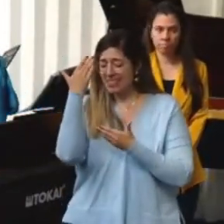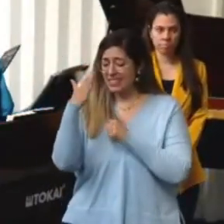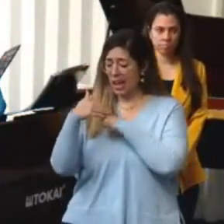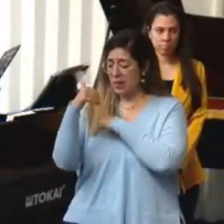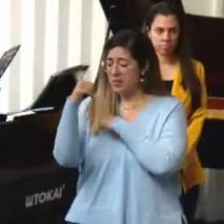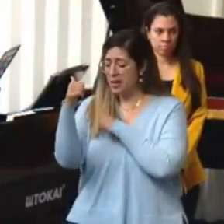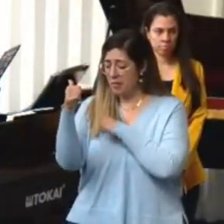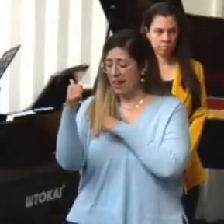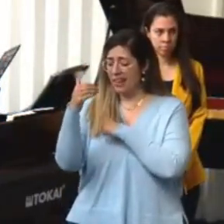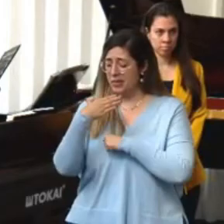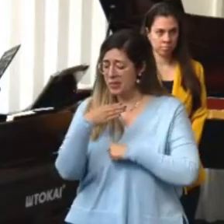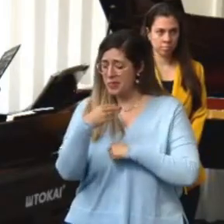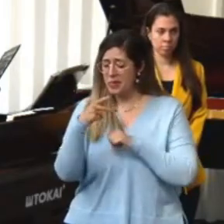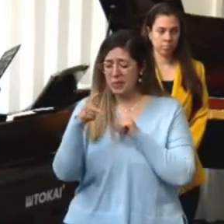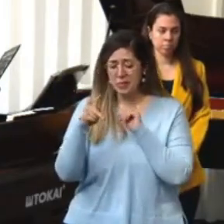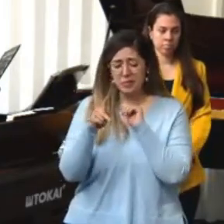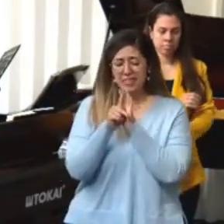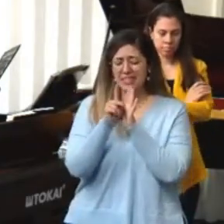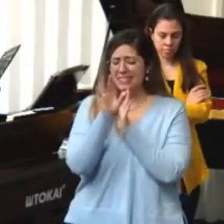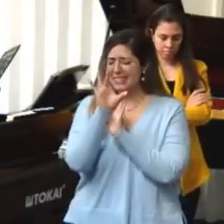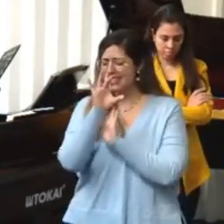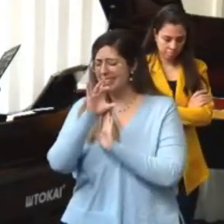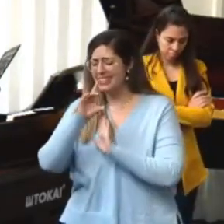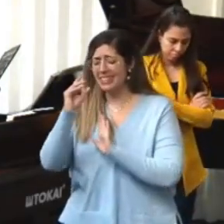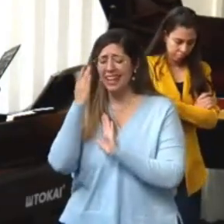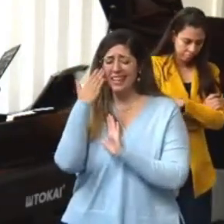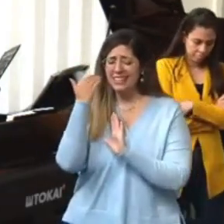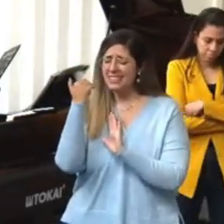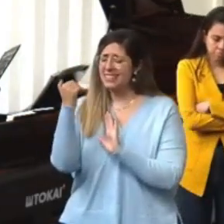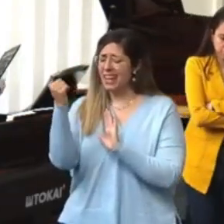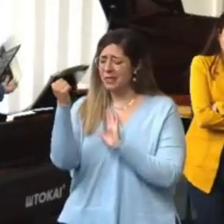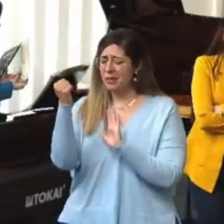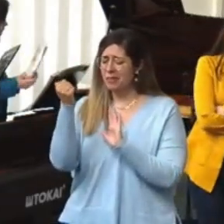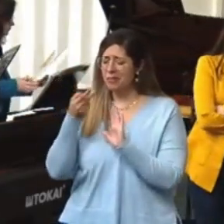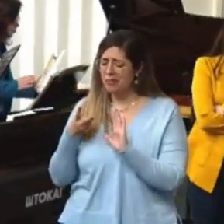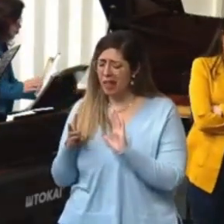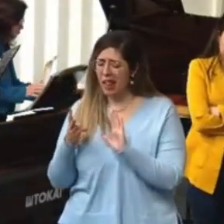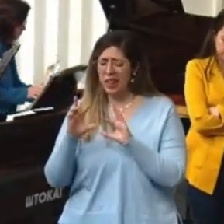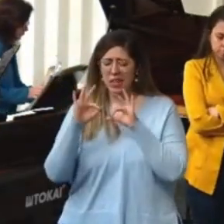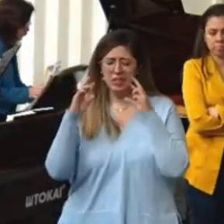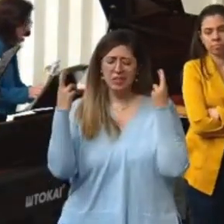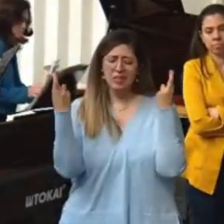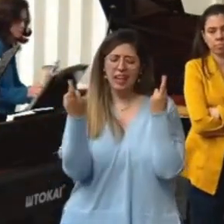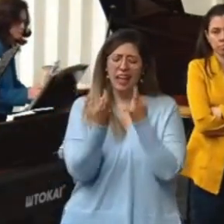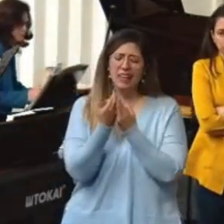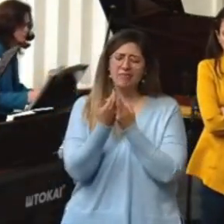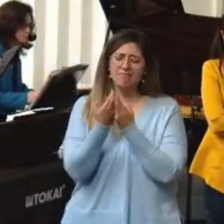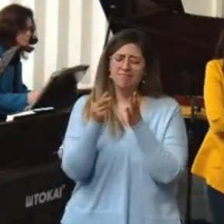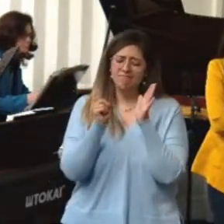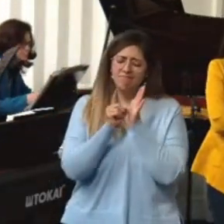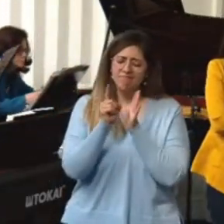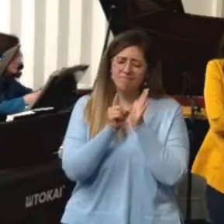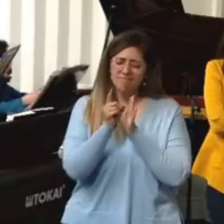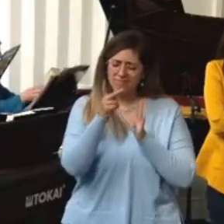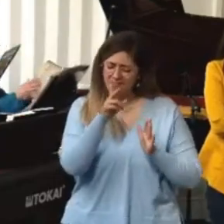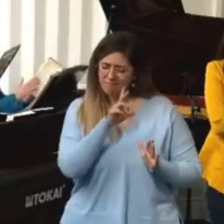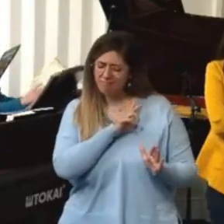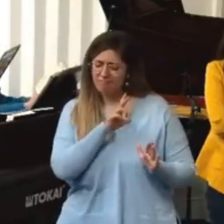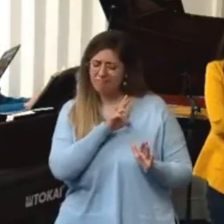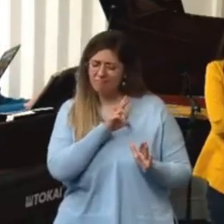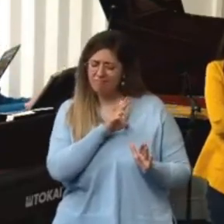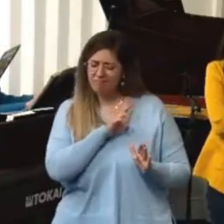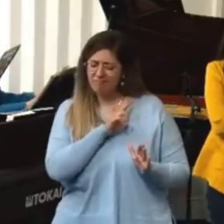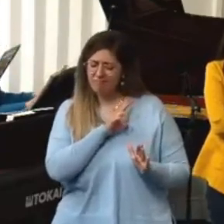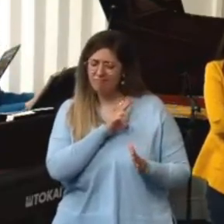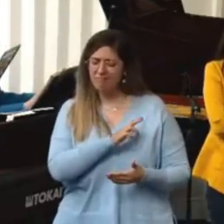chamados filhos de Deus. Eu e você sabemos quais são os valores do reino. Perguntemos